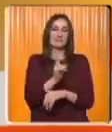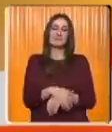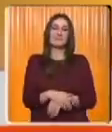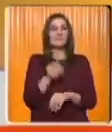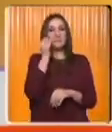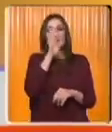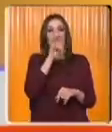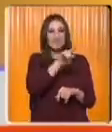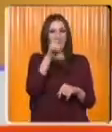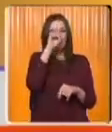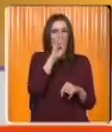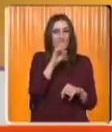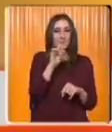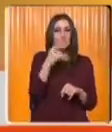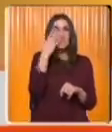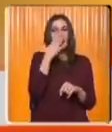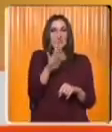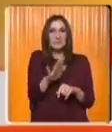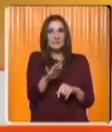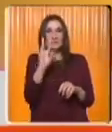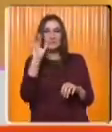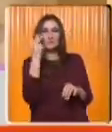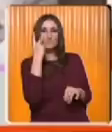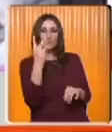mesmo. Aliás, se bem se lembram, a primeira atitude